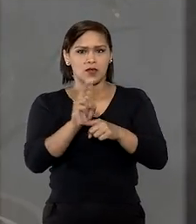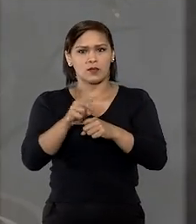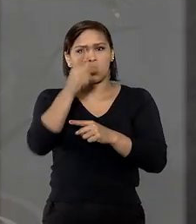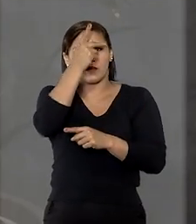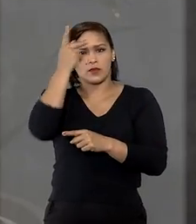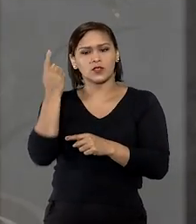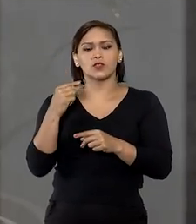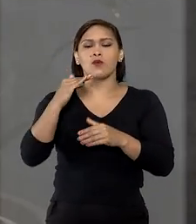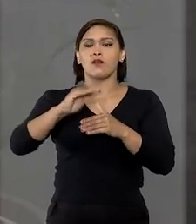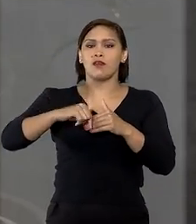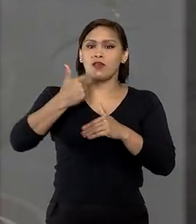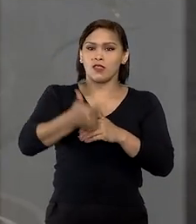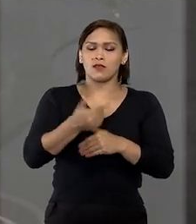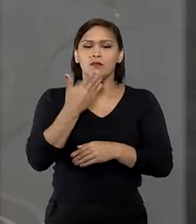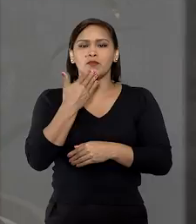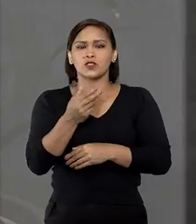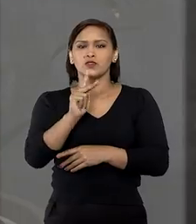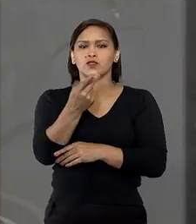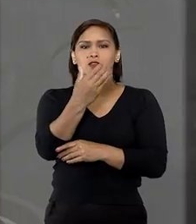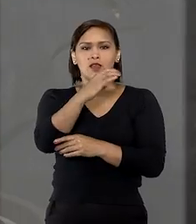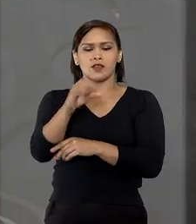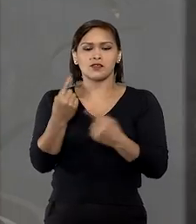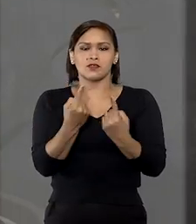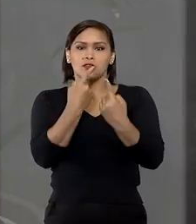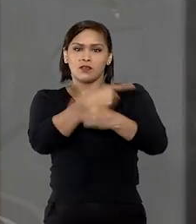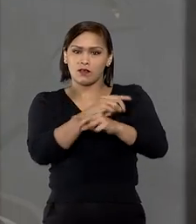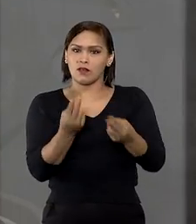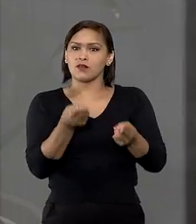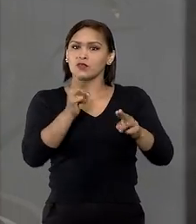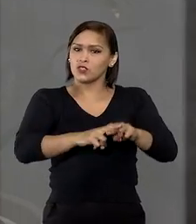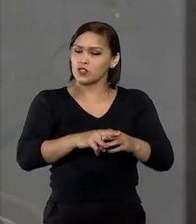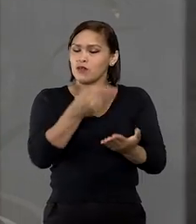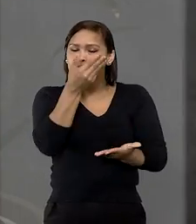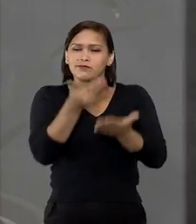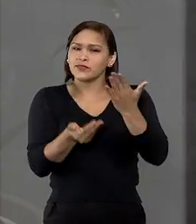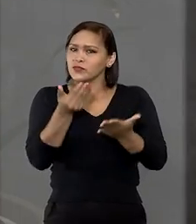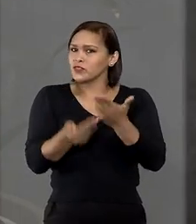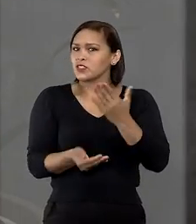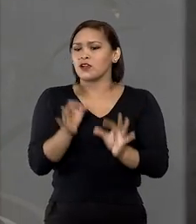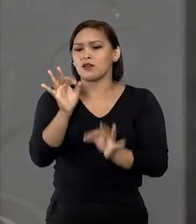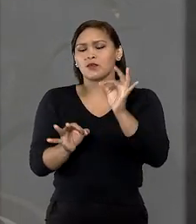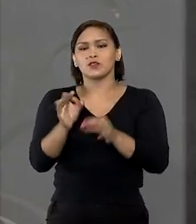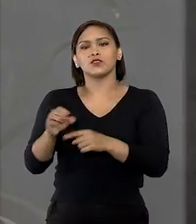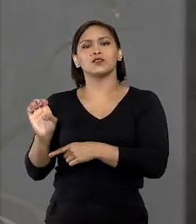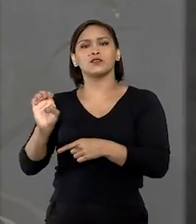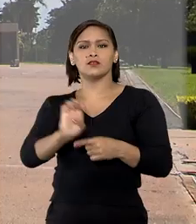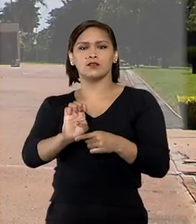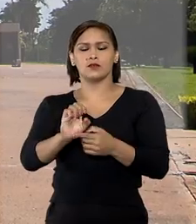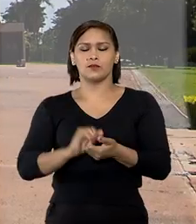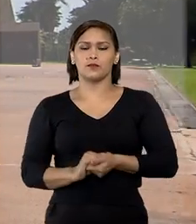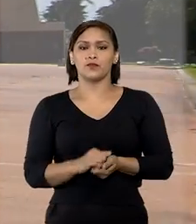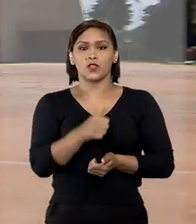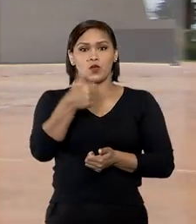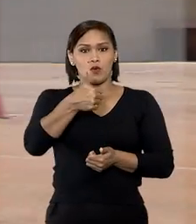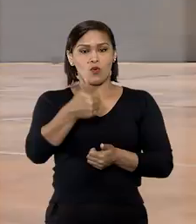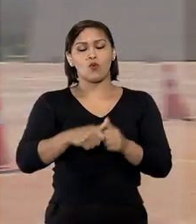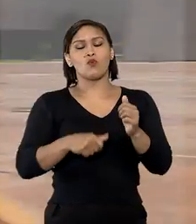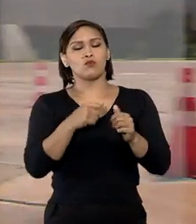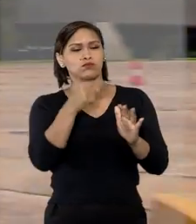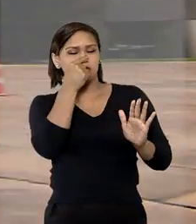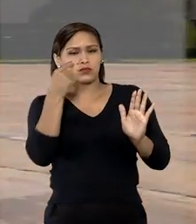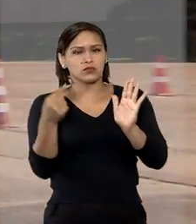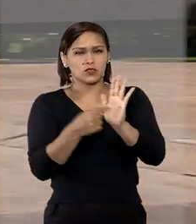na sequência pedidos de habeas corpus contra as prisões foram rejeitados pela justiça estadual um dos